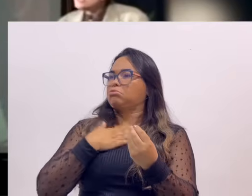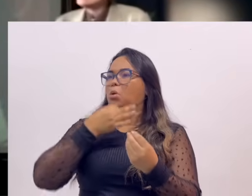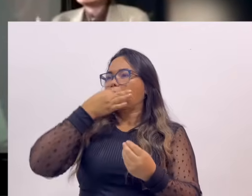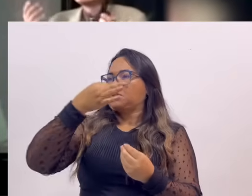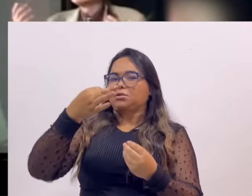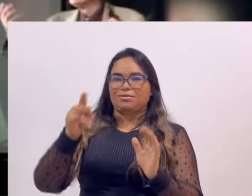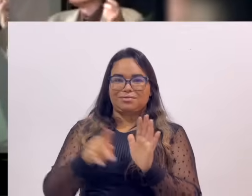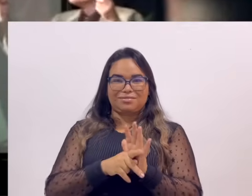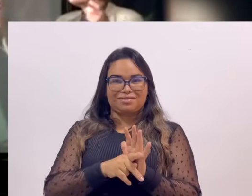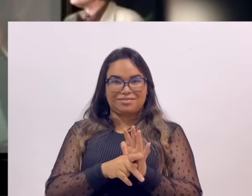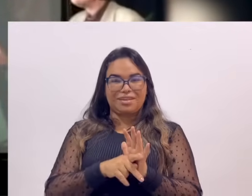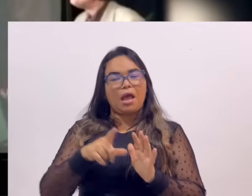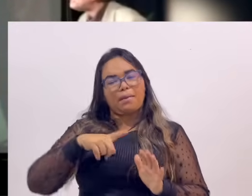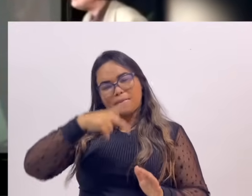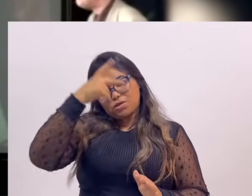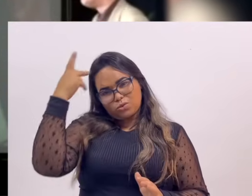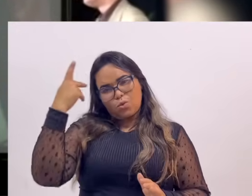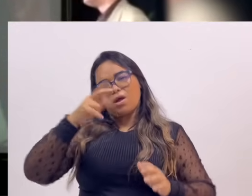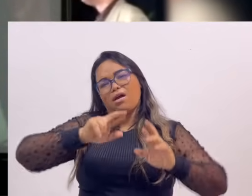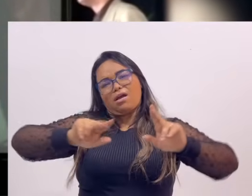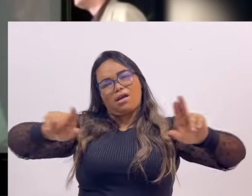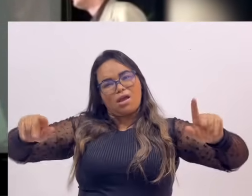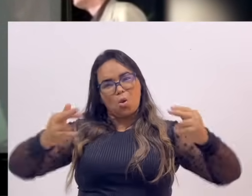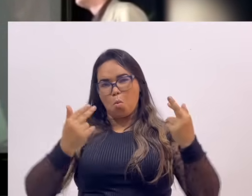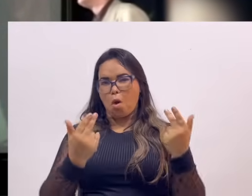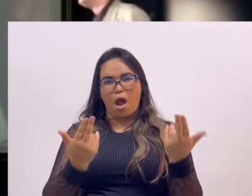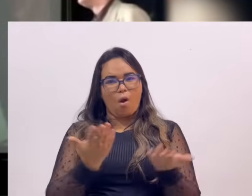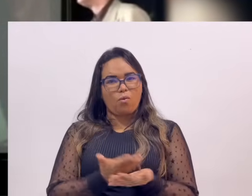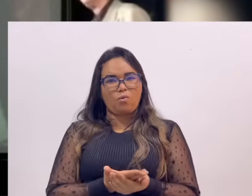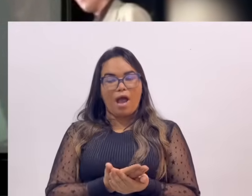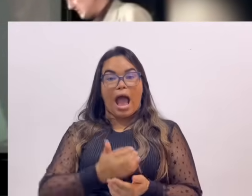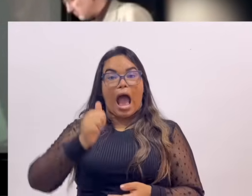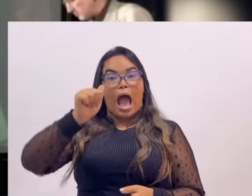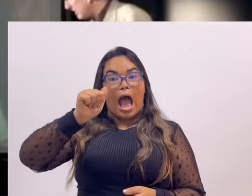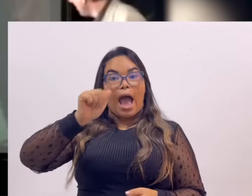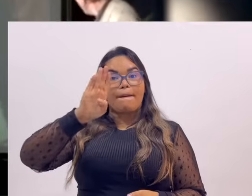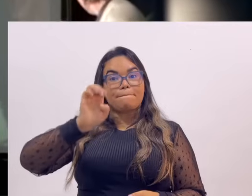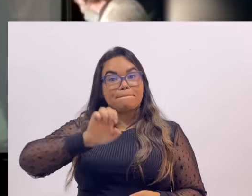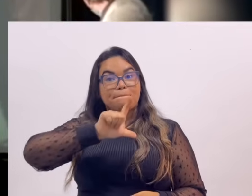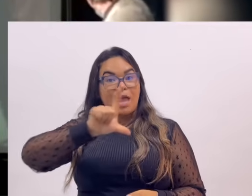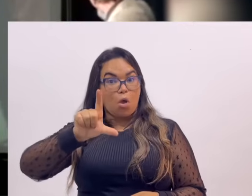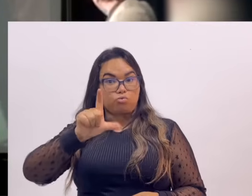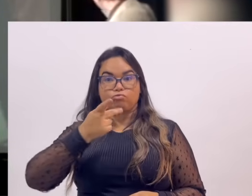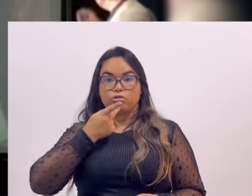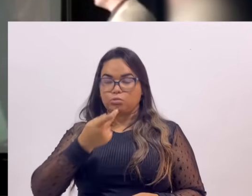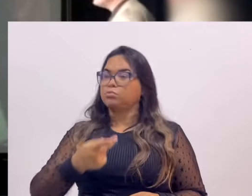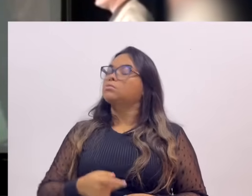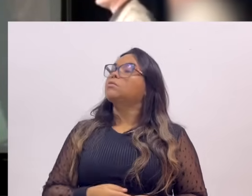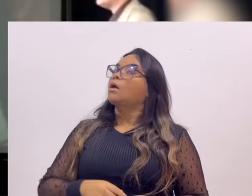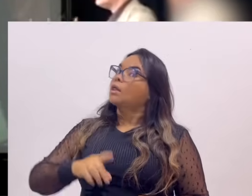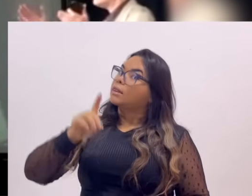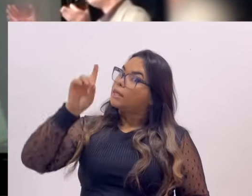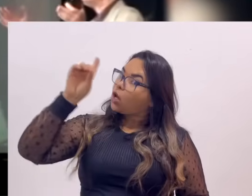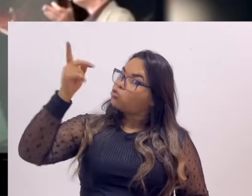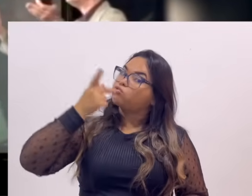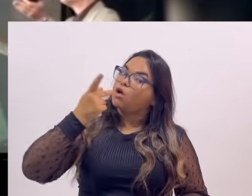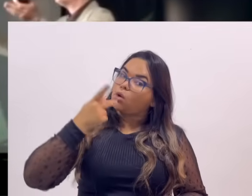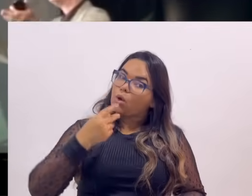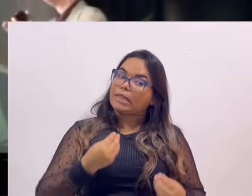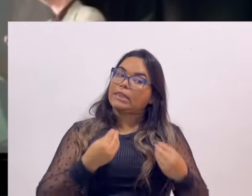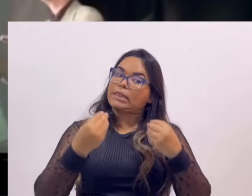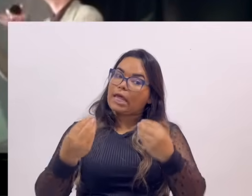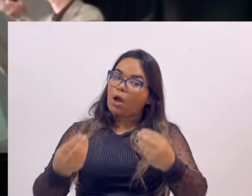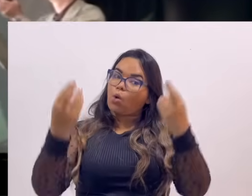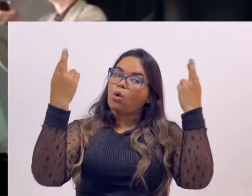Sabiam disso? Incrível! E Abel disse, o senhor disse para trazer um cordeiro, porque o